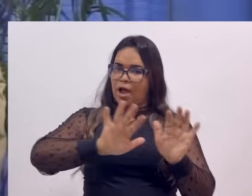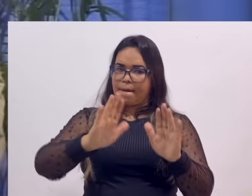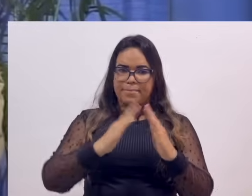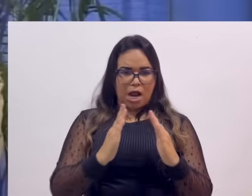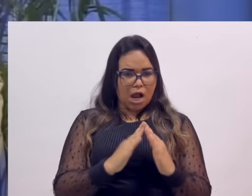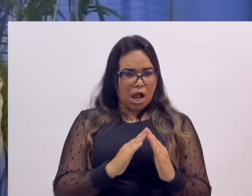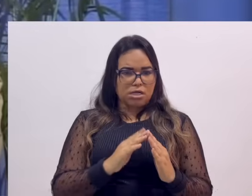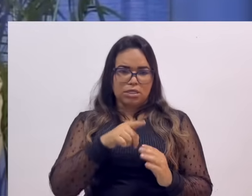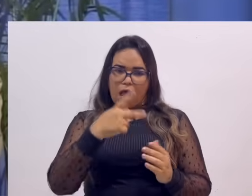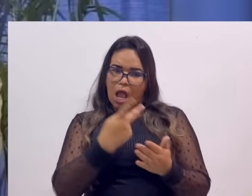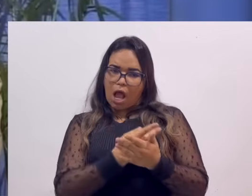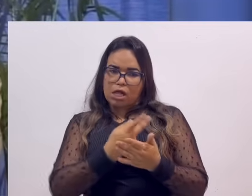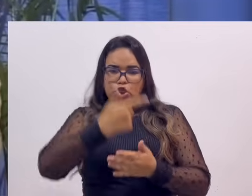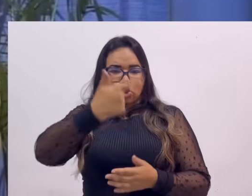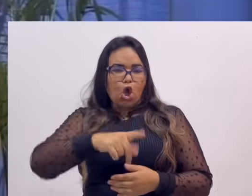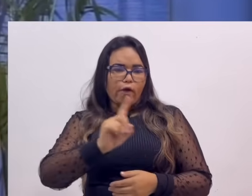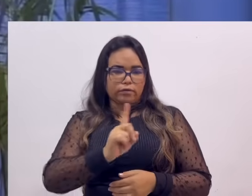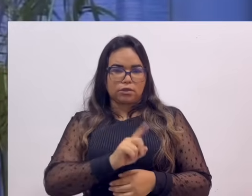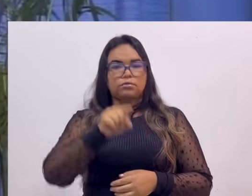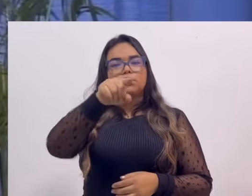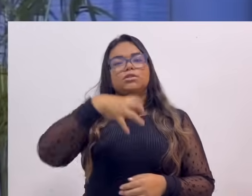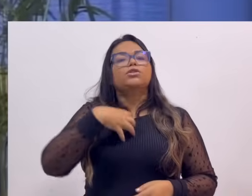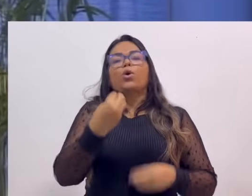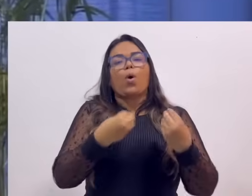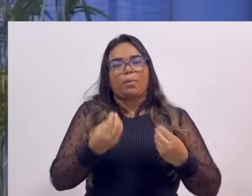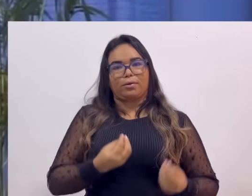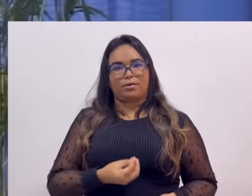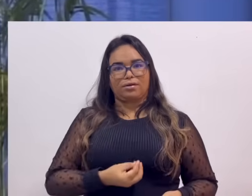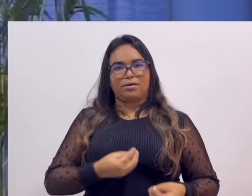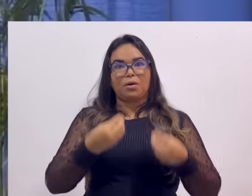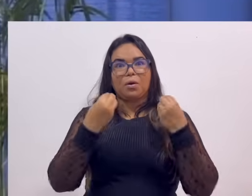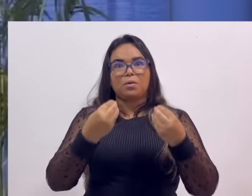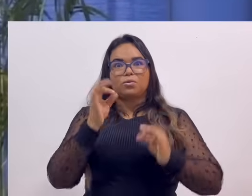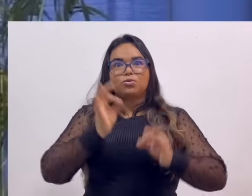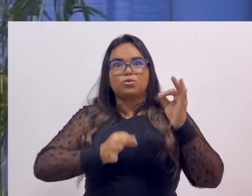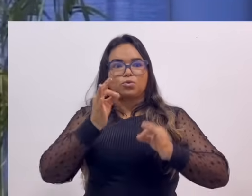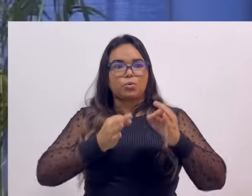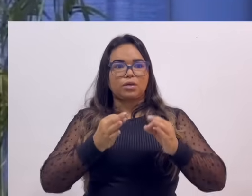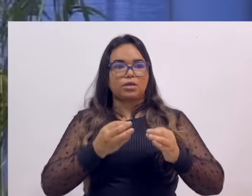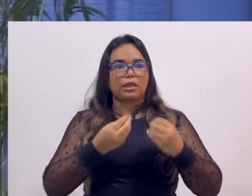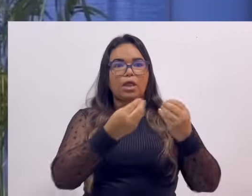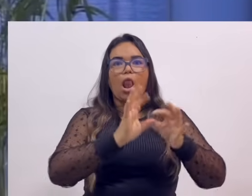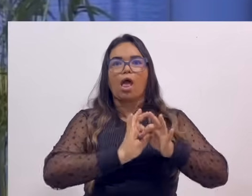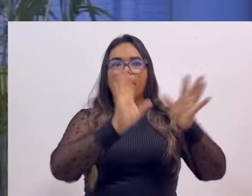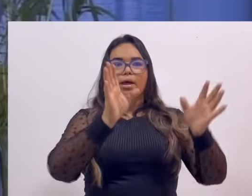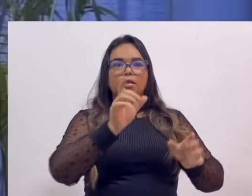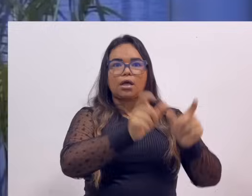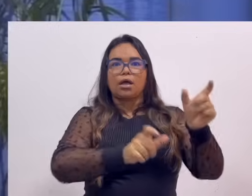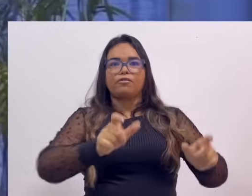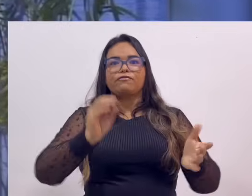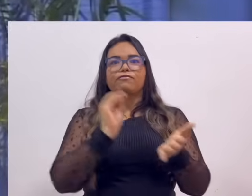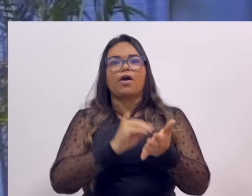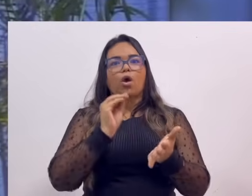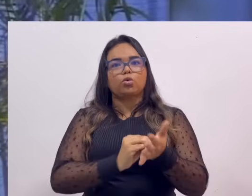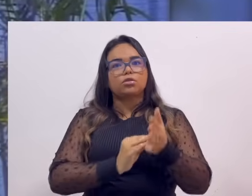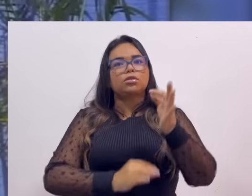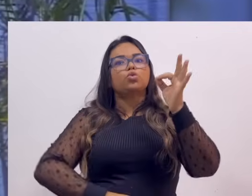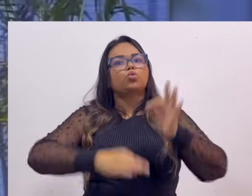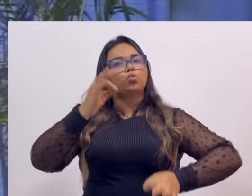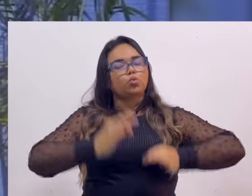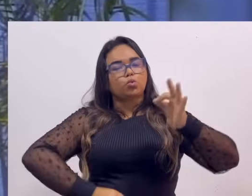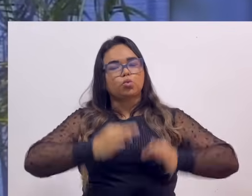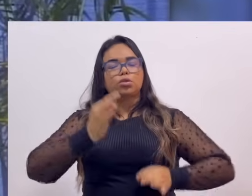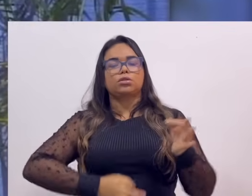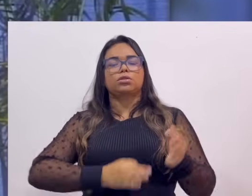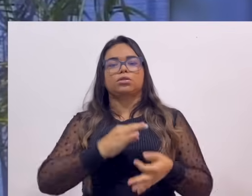sentiria? Você ficaria irritado, não é? Porque não houve o quê? Justiça. Não